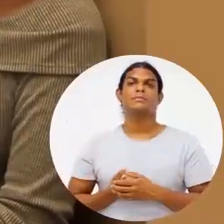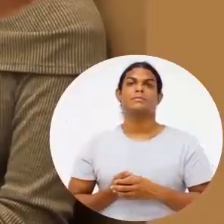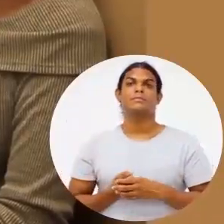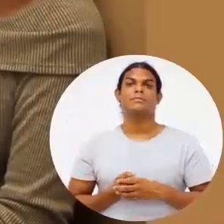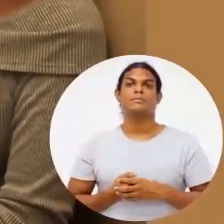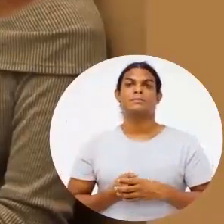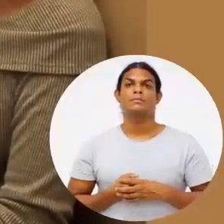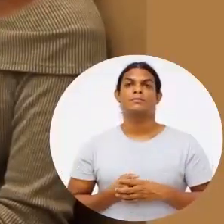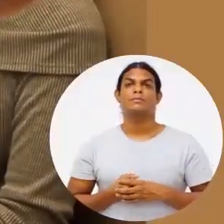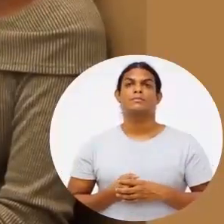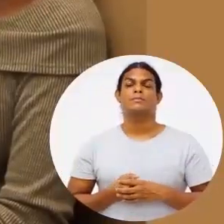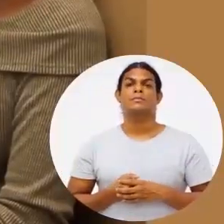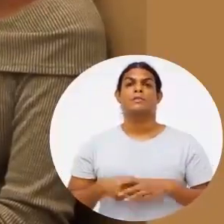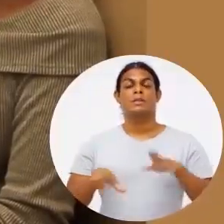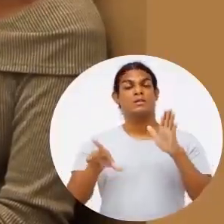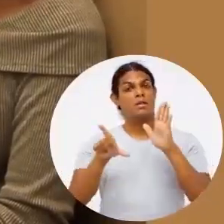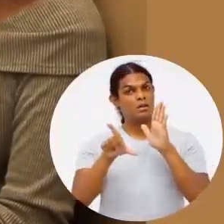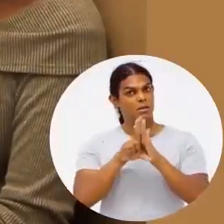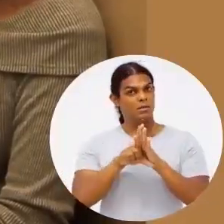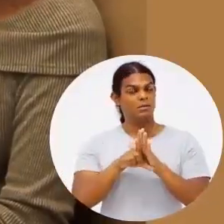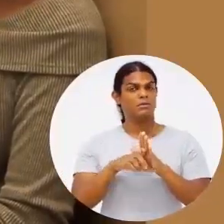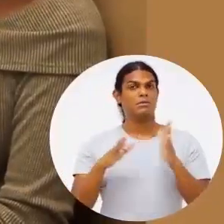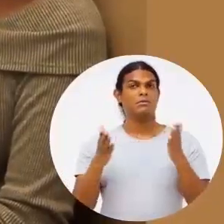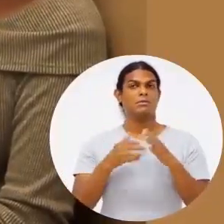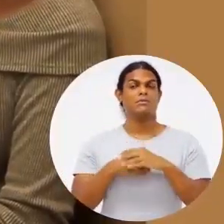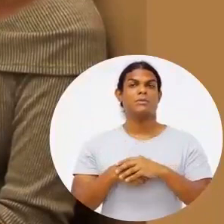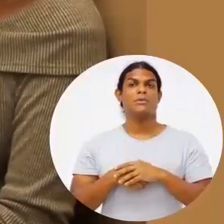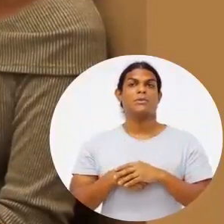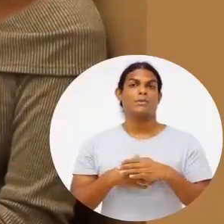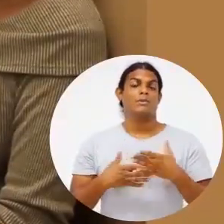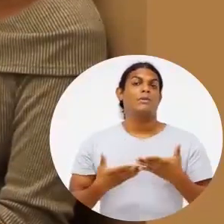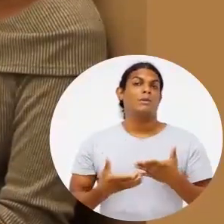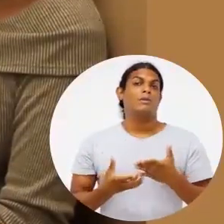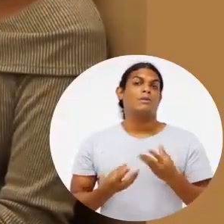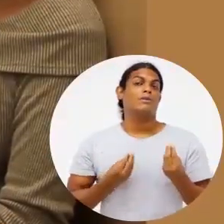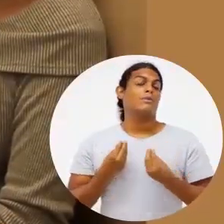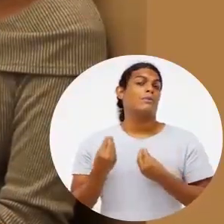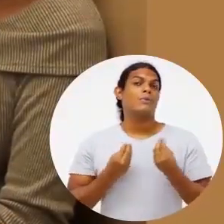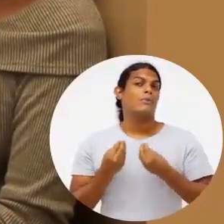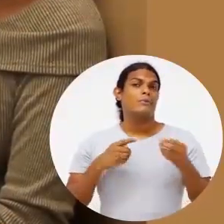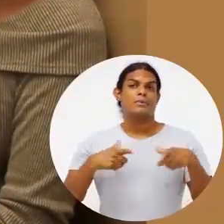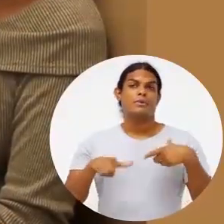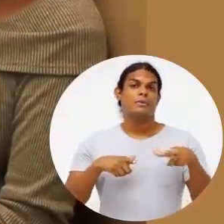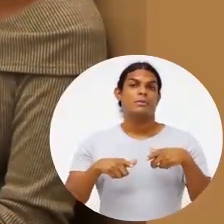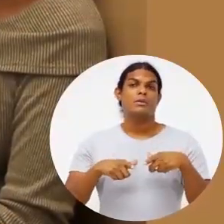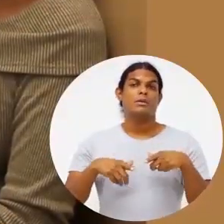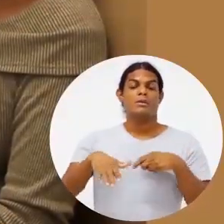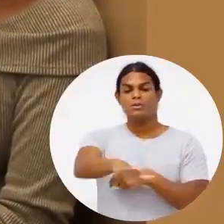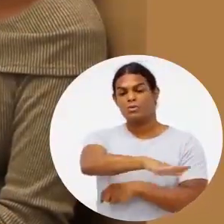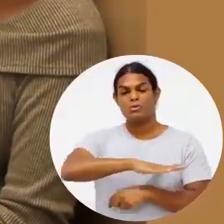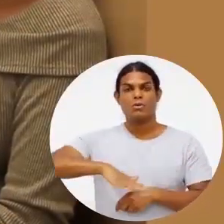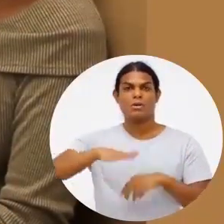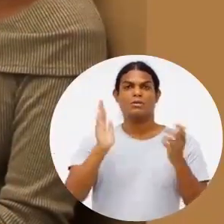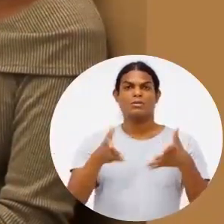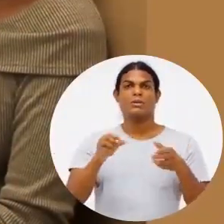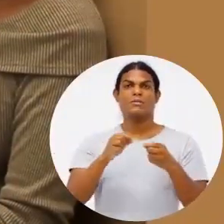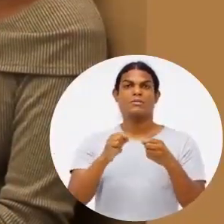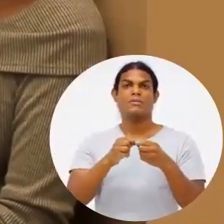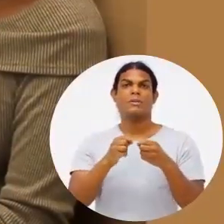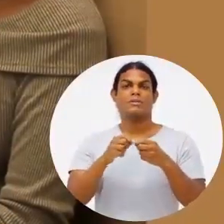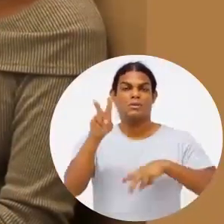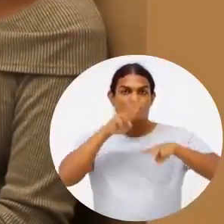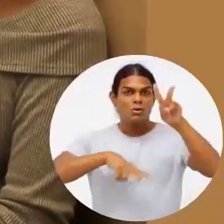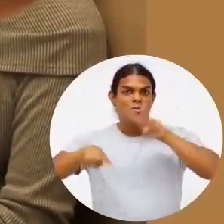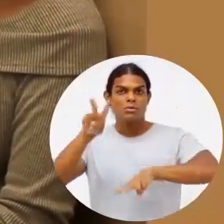né? Regulamentadas por lei hoje em dia. Então, assim, como é que eu vou trabalhar um ambiente construído observando apenas